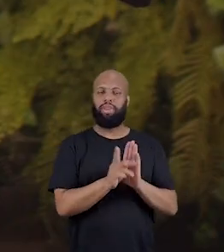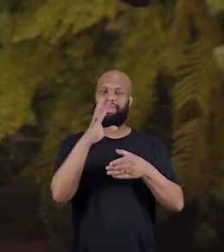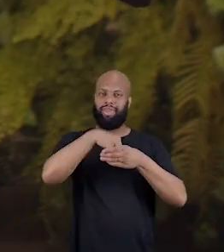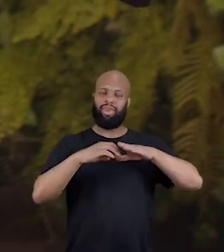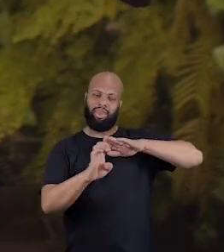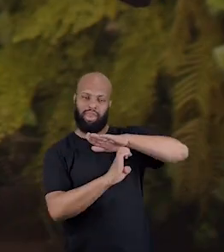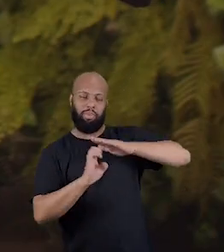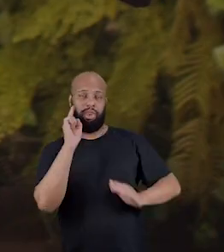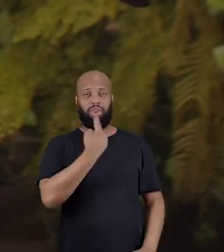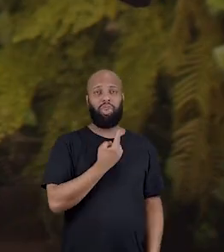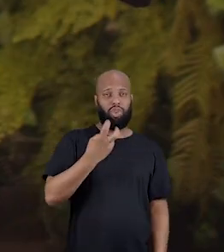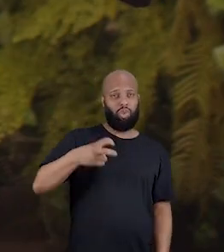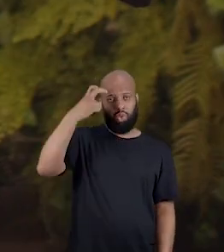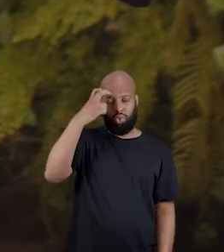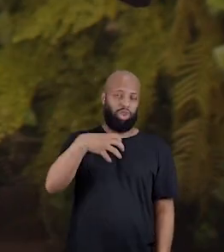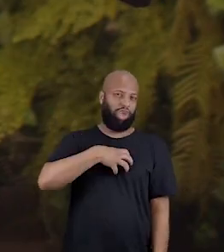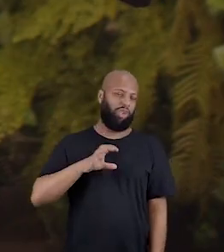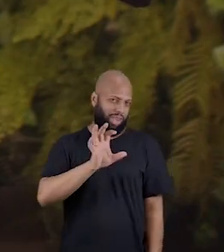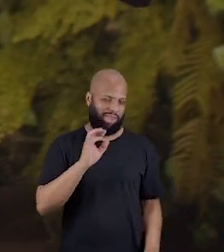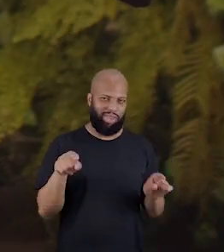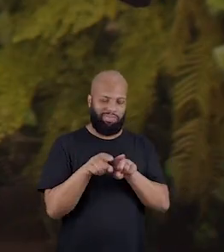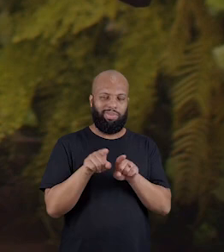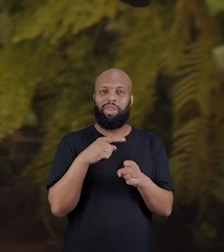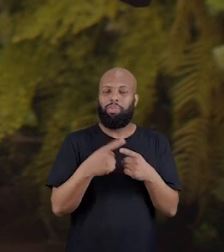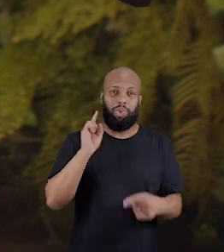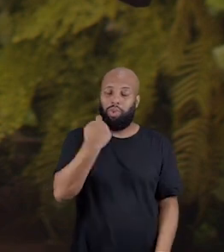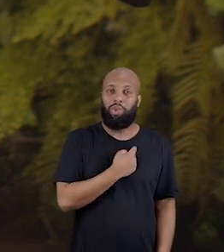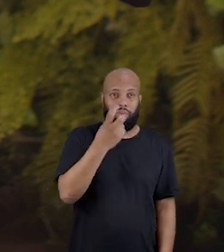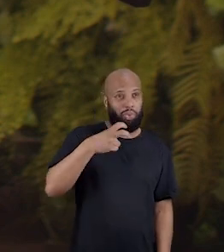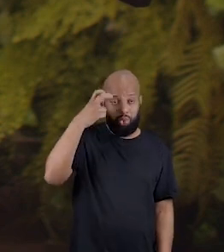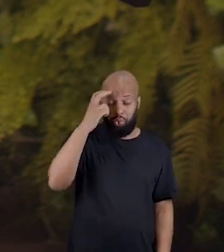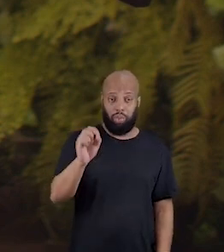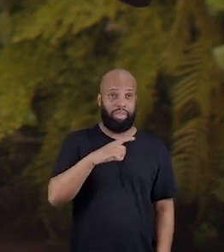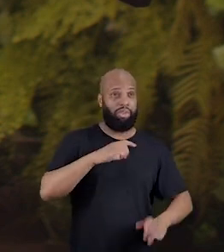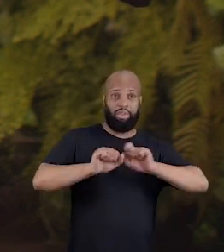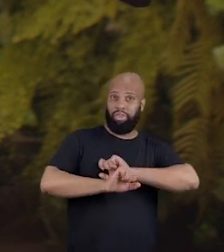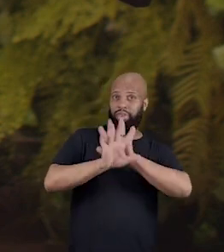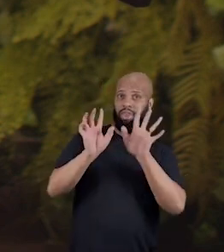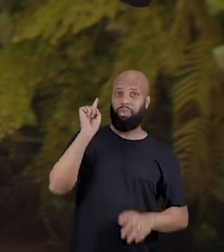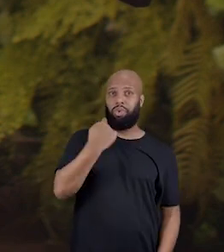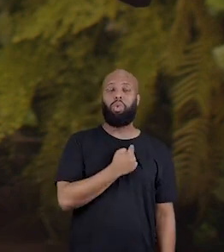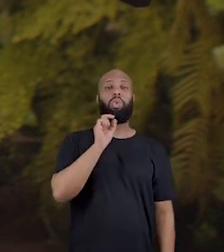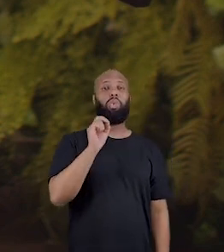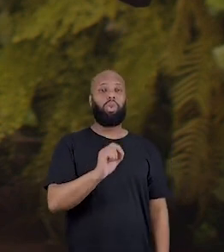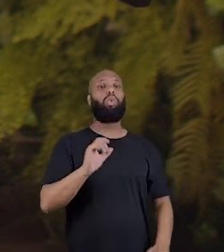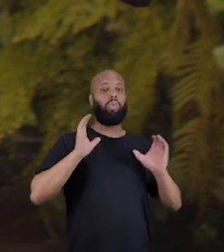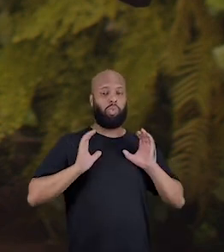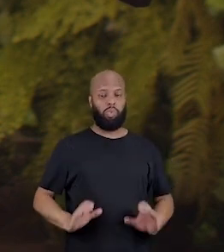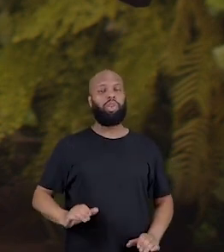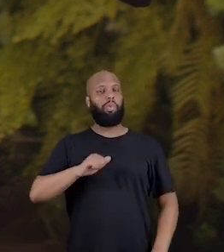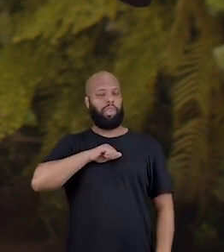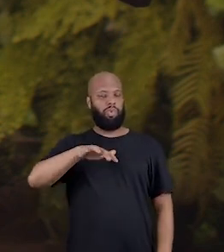contornos organizacionais. A nossa própria cultura é um contorno organizacional. Uhum. Então, a nossa cultura está ali deixando claro para a gente quais